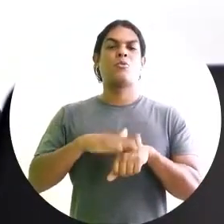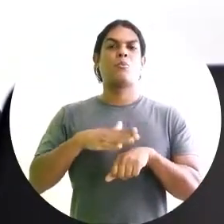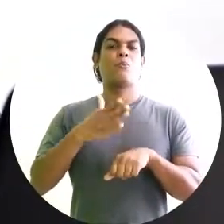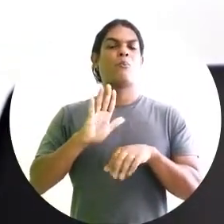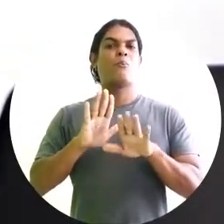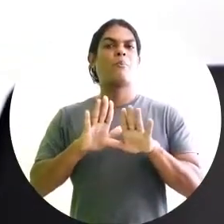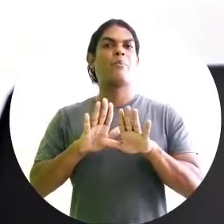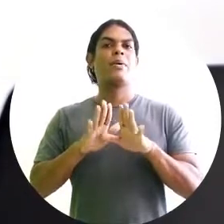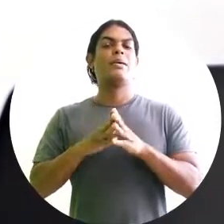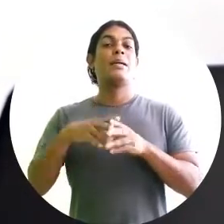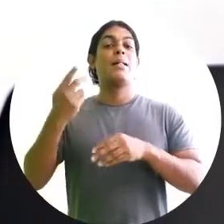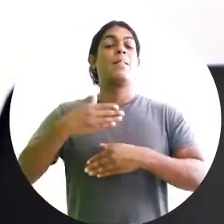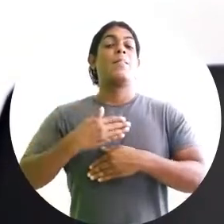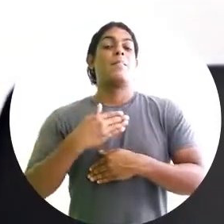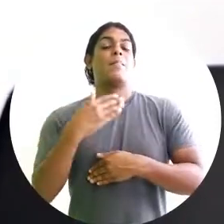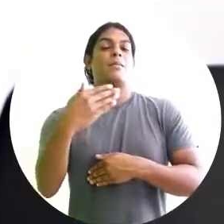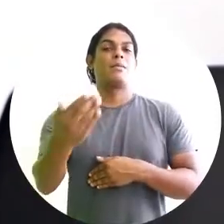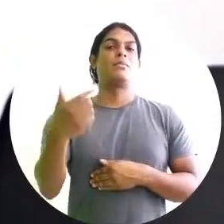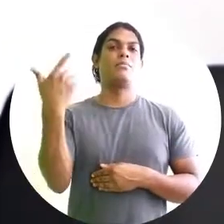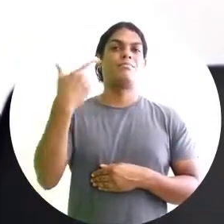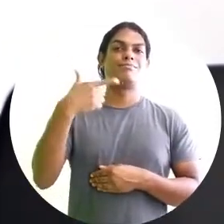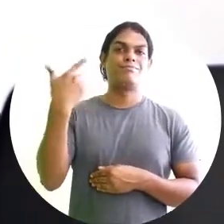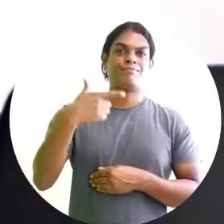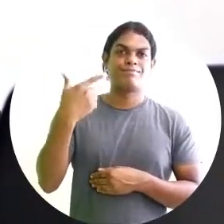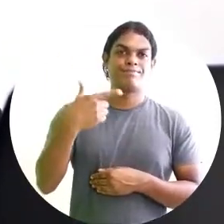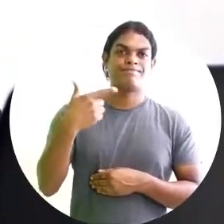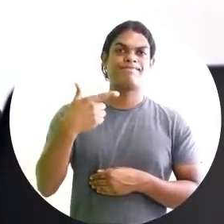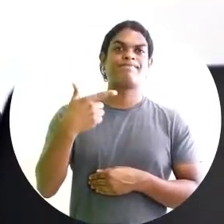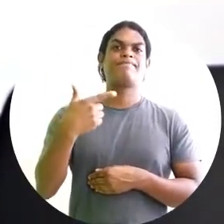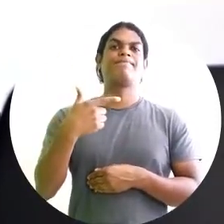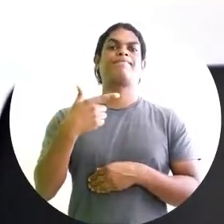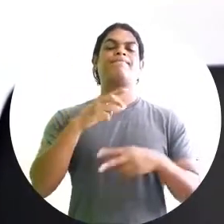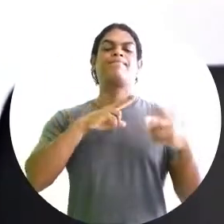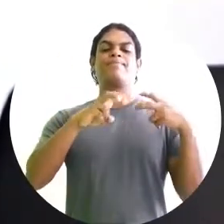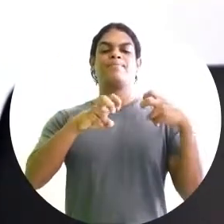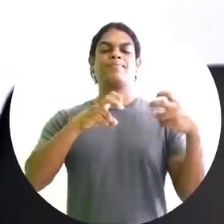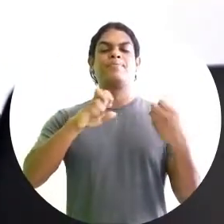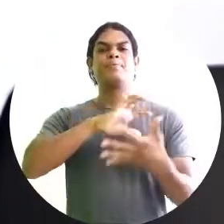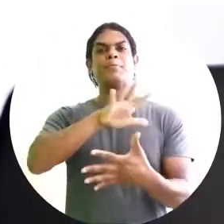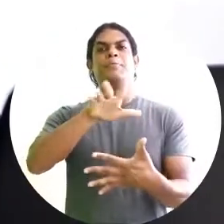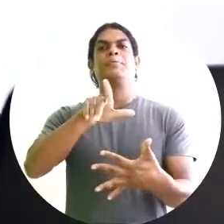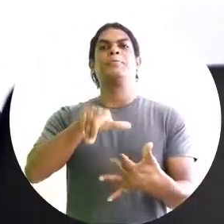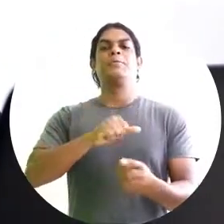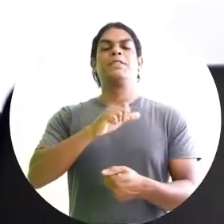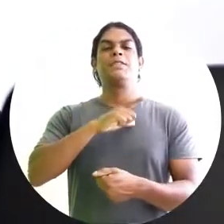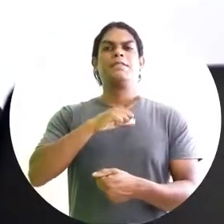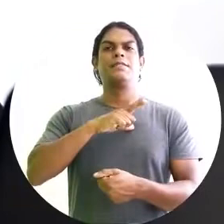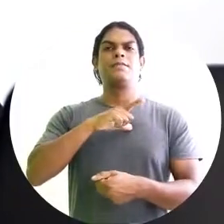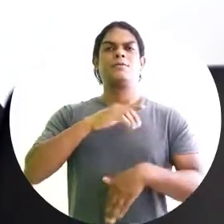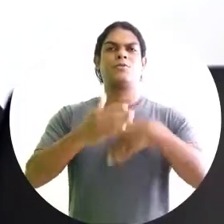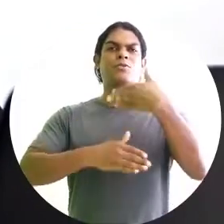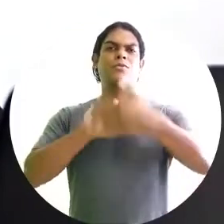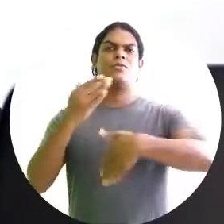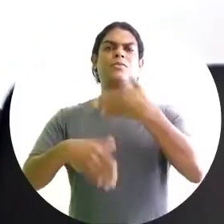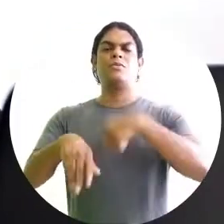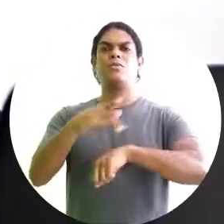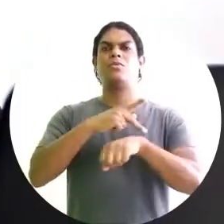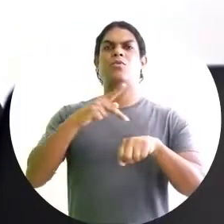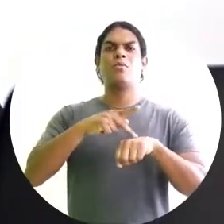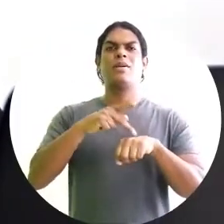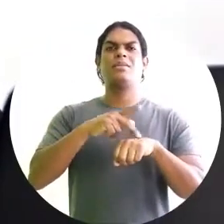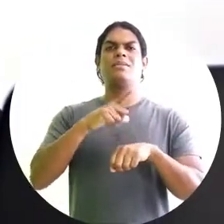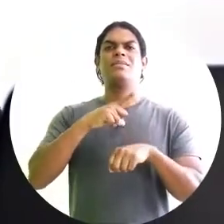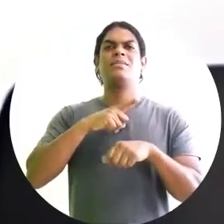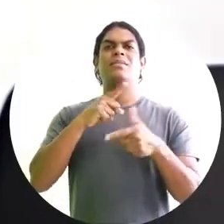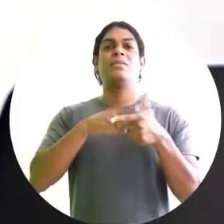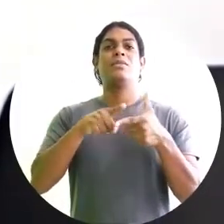melhor dizendo, aproximadamente após a Segunda Guerra Mundial. Foi nesse período que houve um desenvolvimento com o Plano Marshall nos países